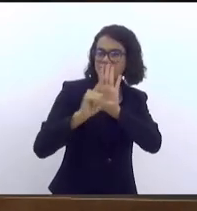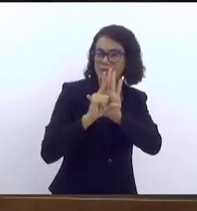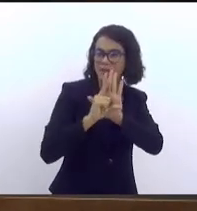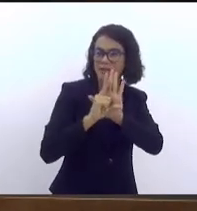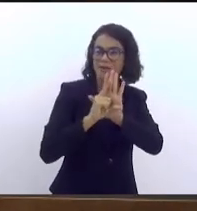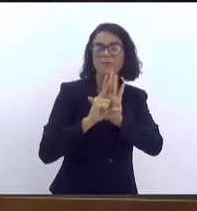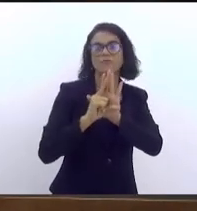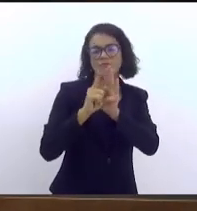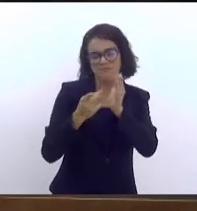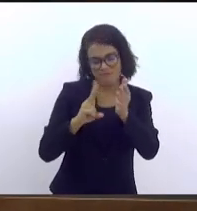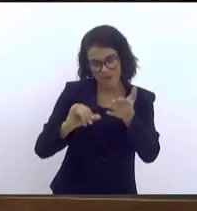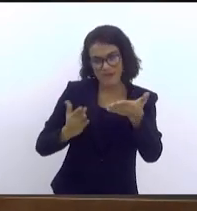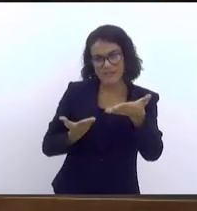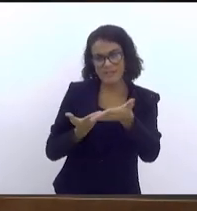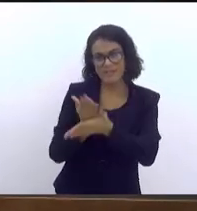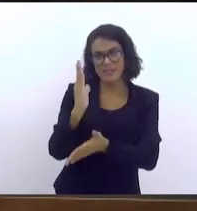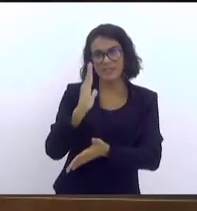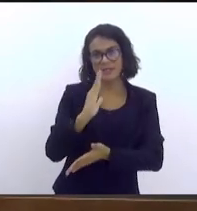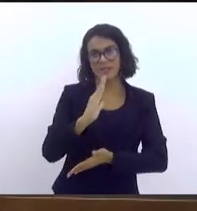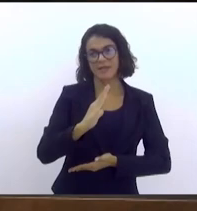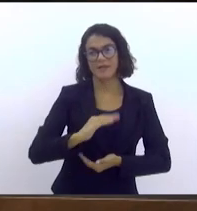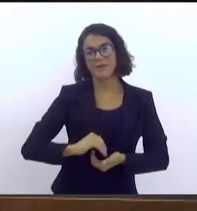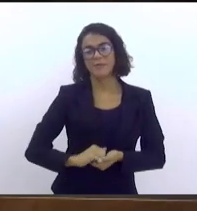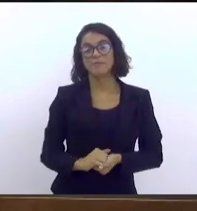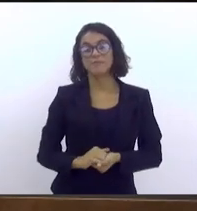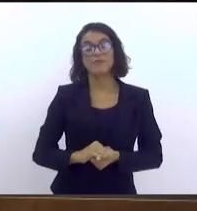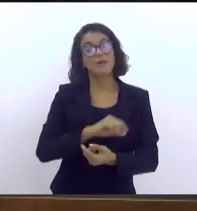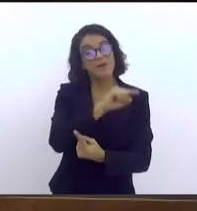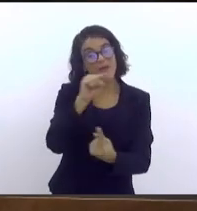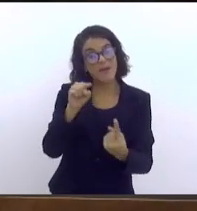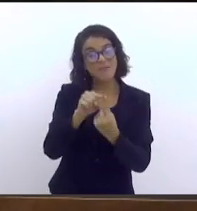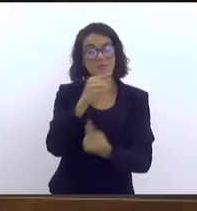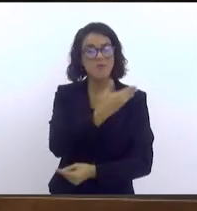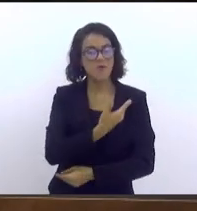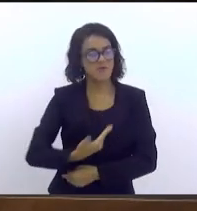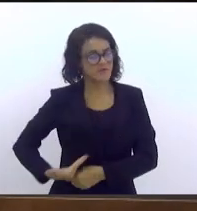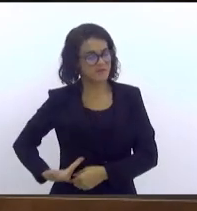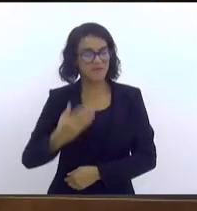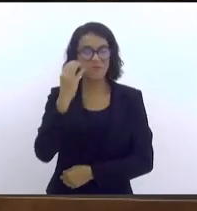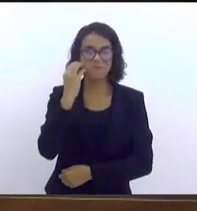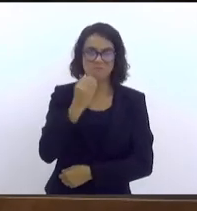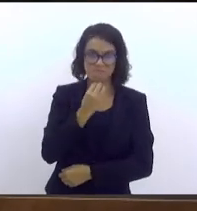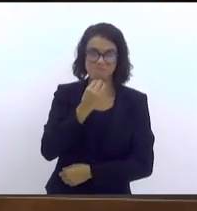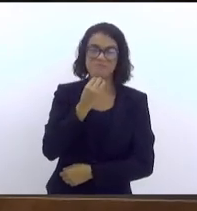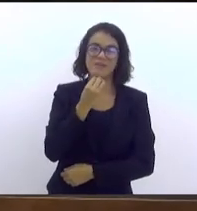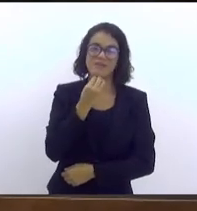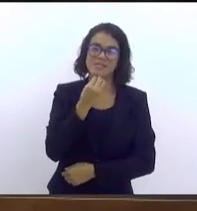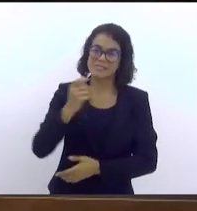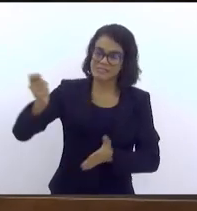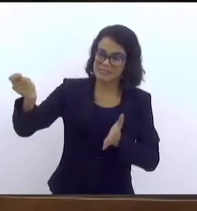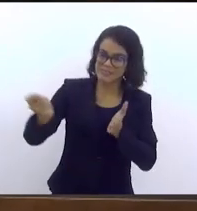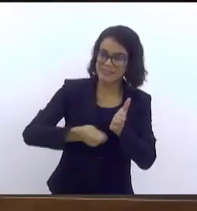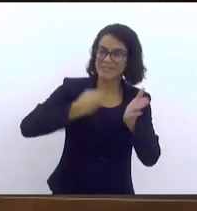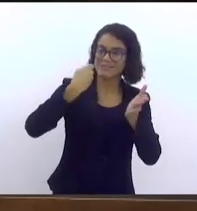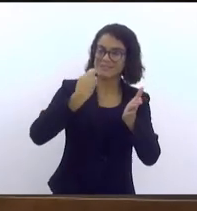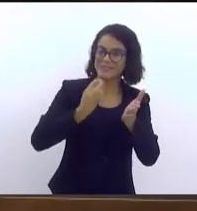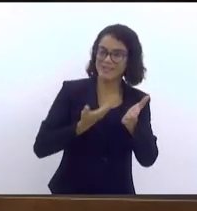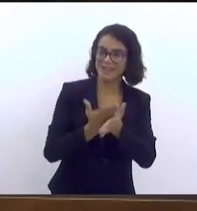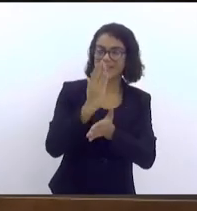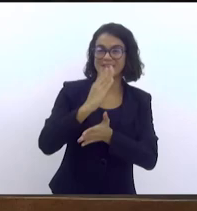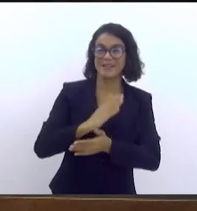com certeza vai ser aprovado nessa casa para o governador sancionar e a gente colocar em prática só assim